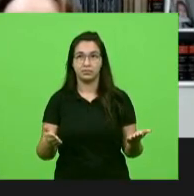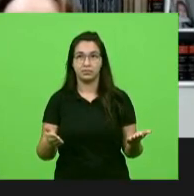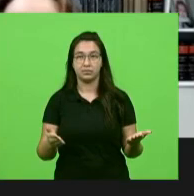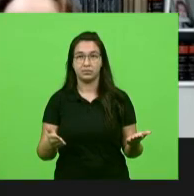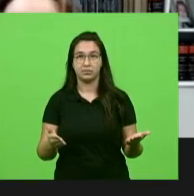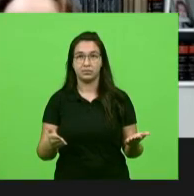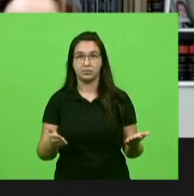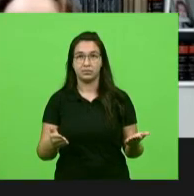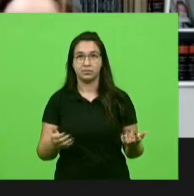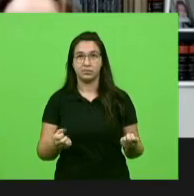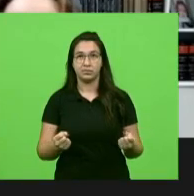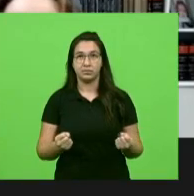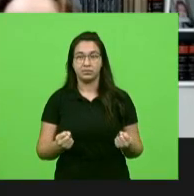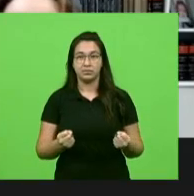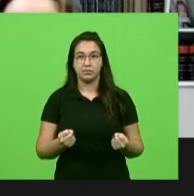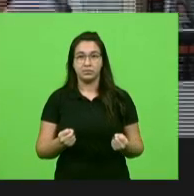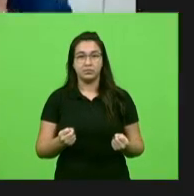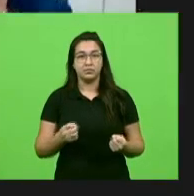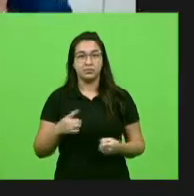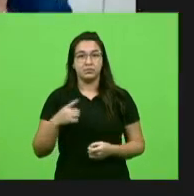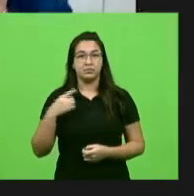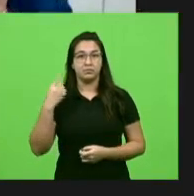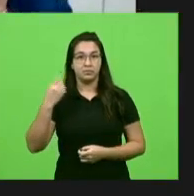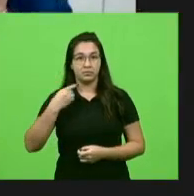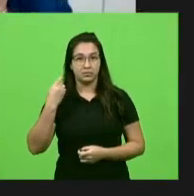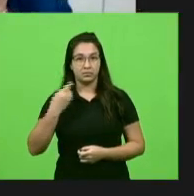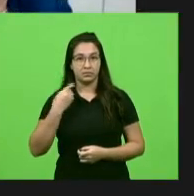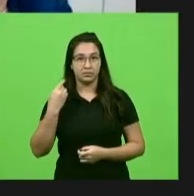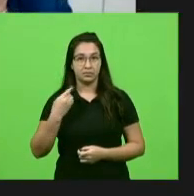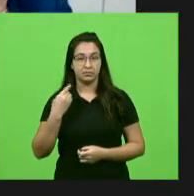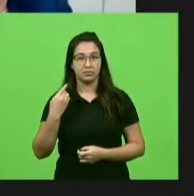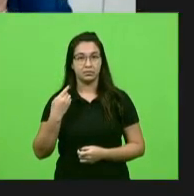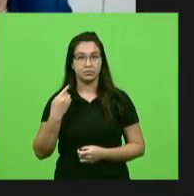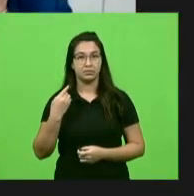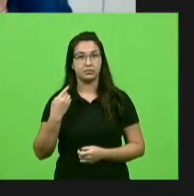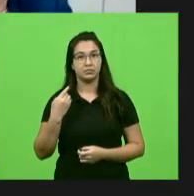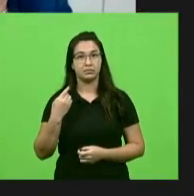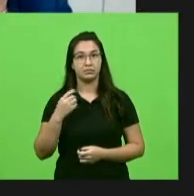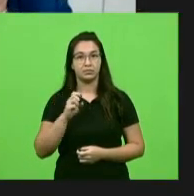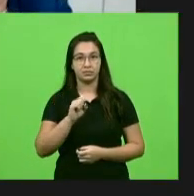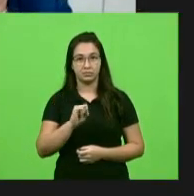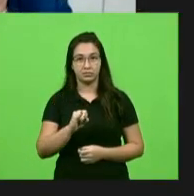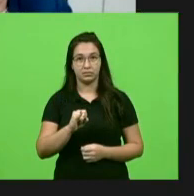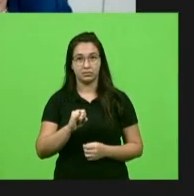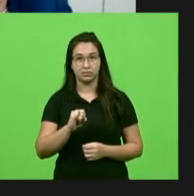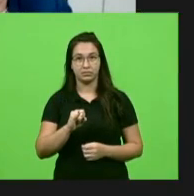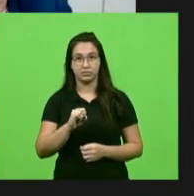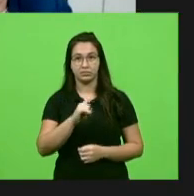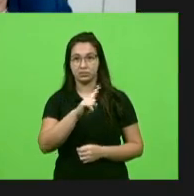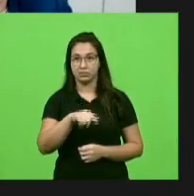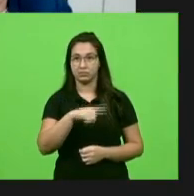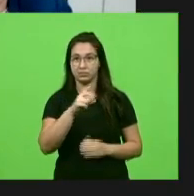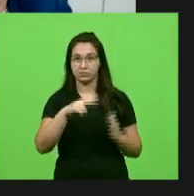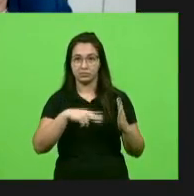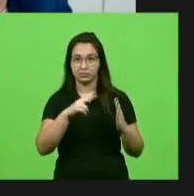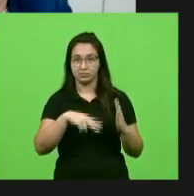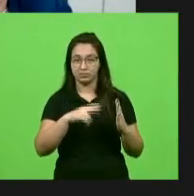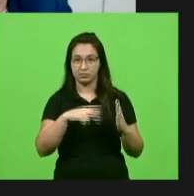consulto aos senhores advogados se estão de acordo com a supressão da leitura do relatório.